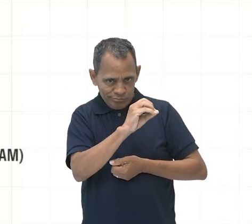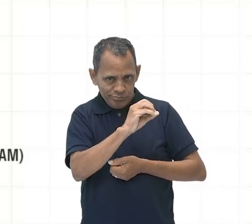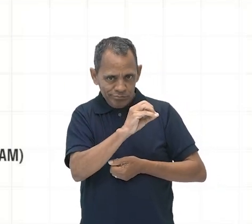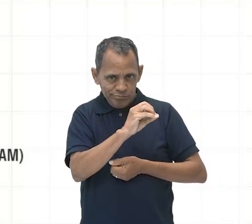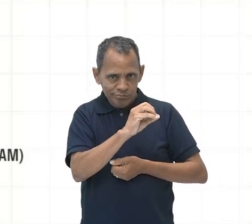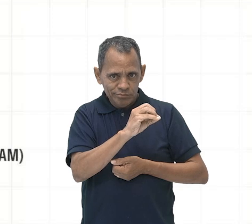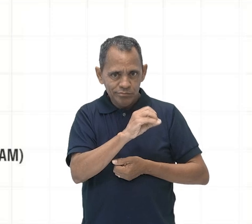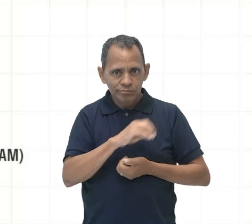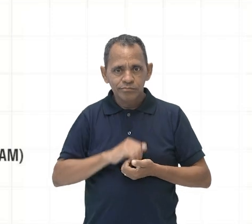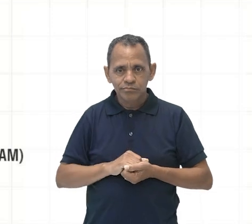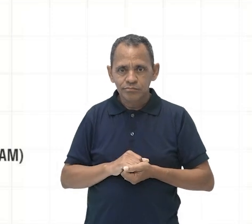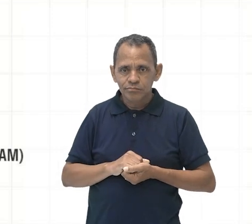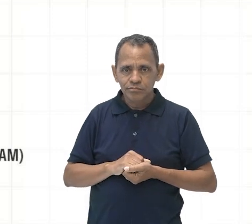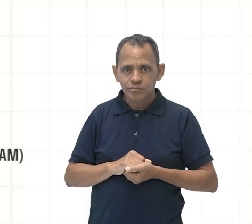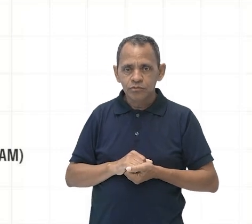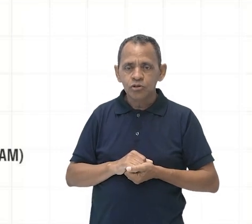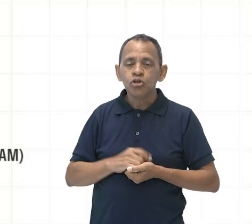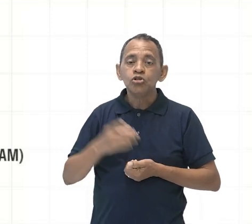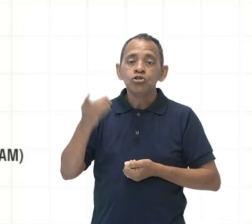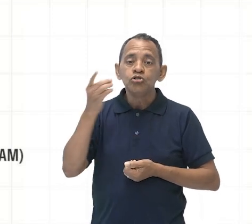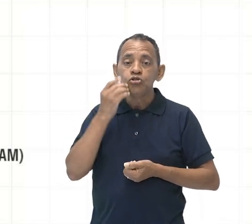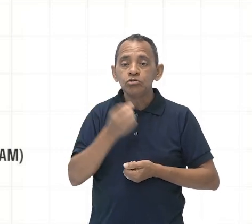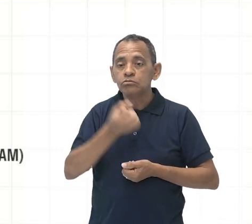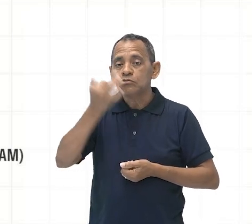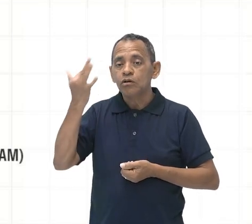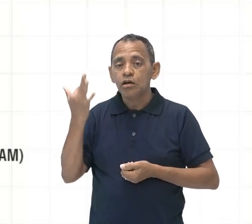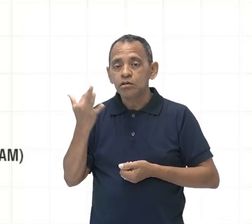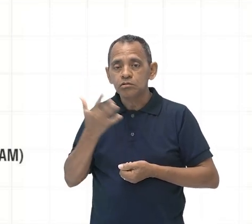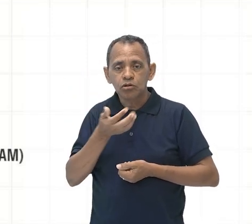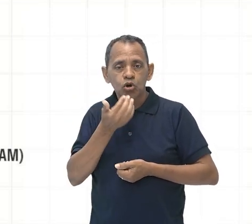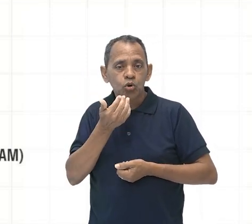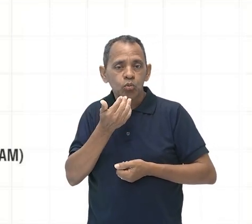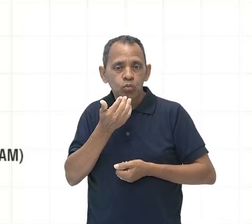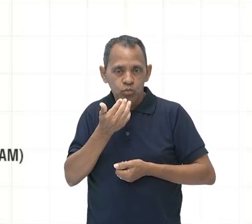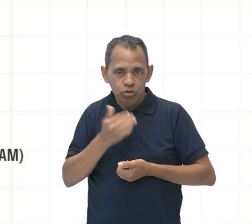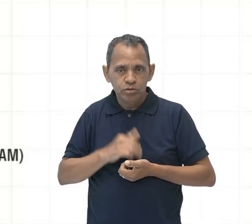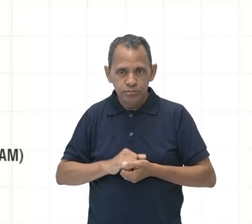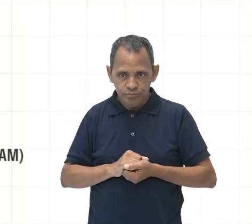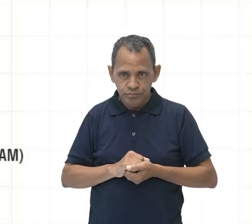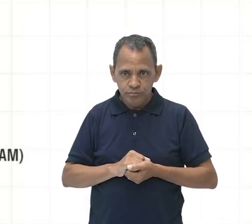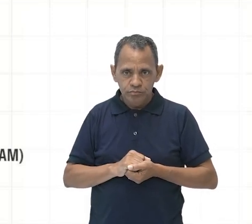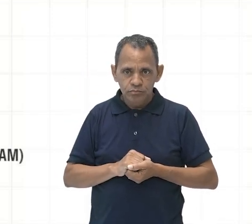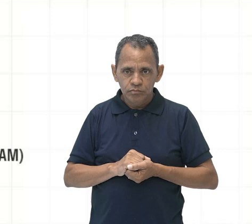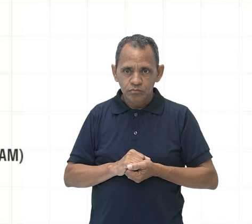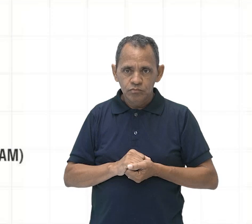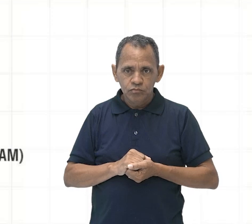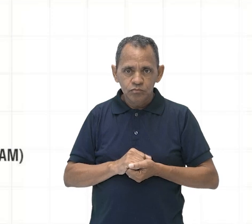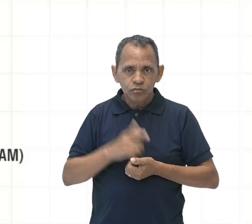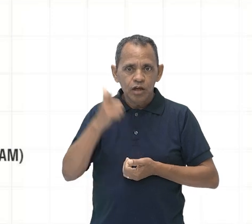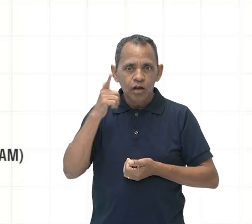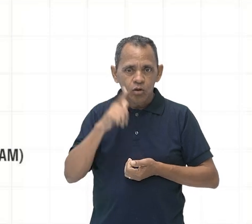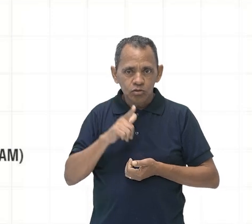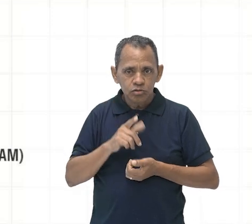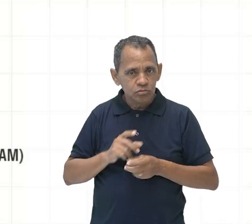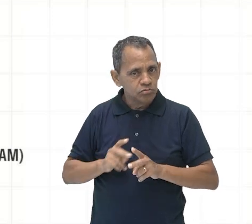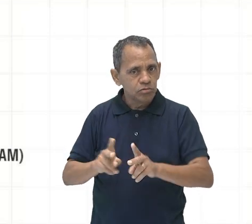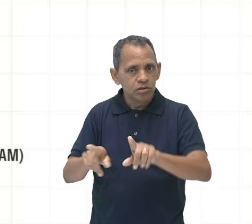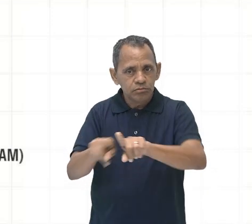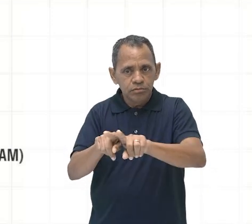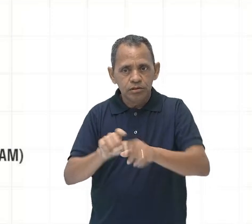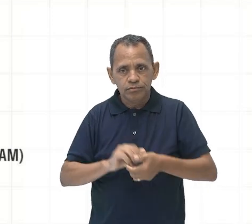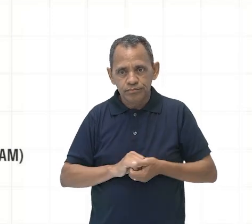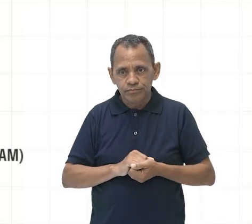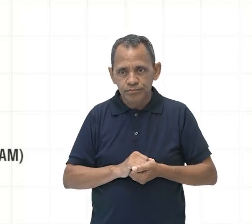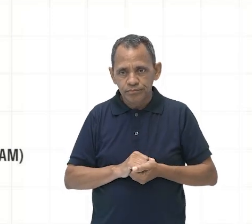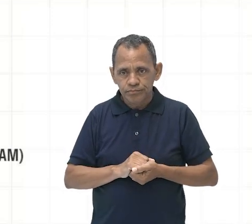E a quantidade de dias que a comida, né, deles a bordo irá durar. Correto,